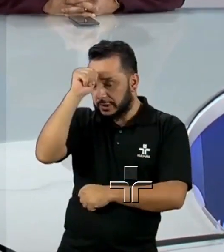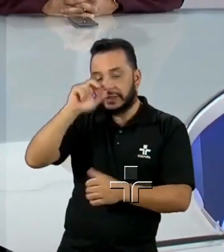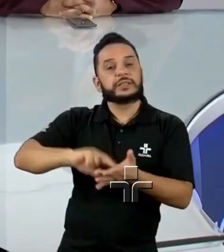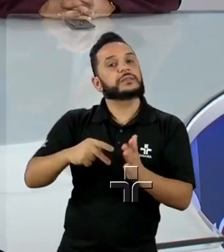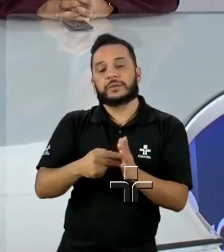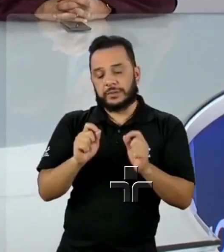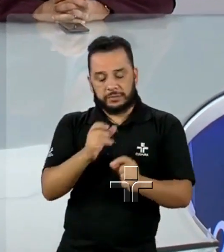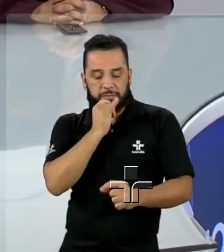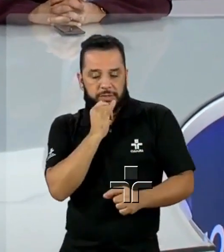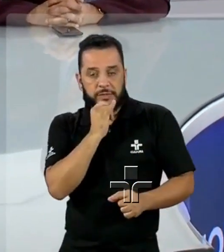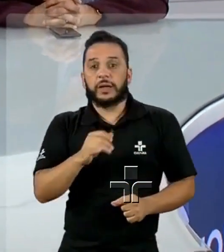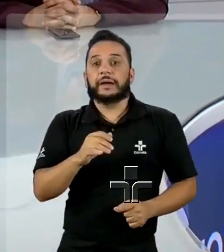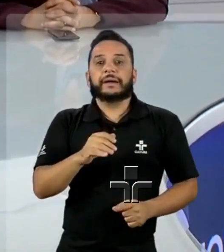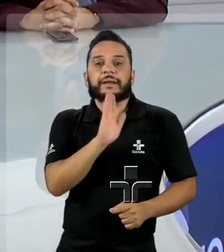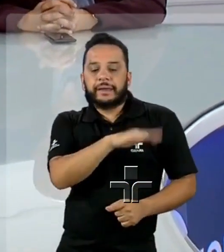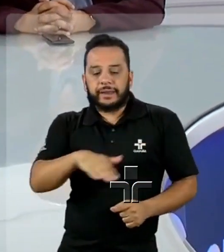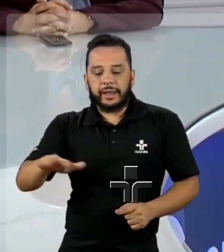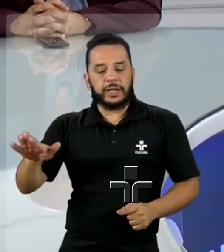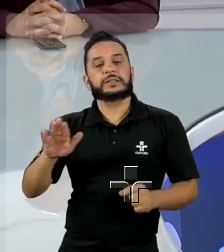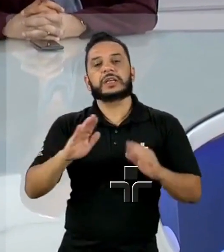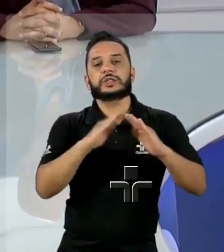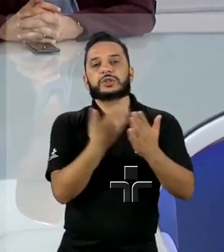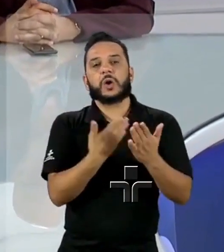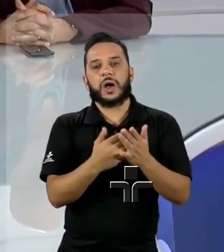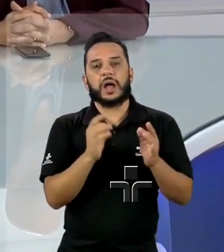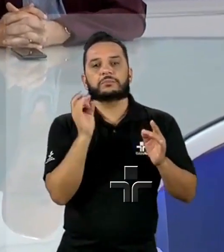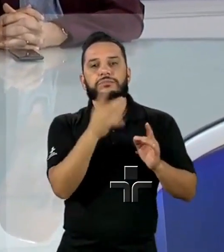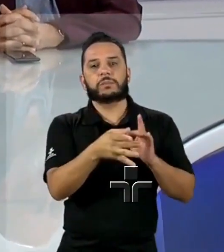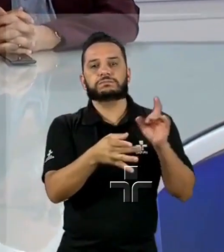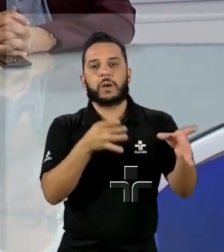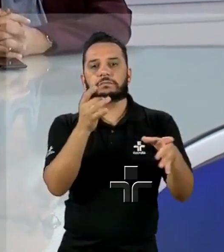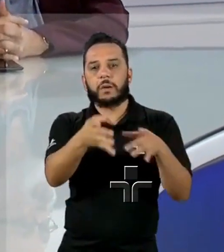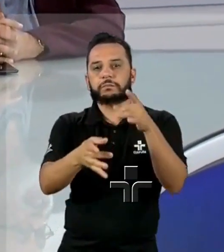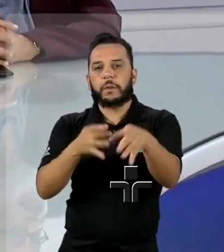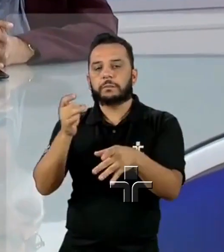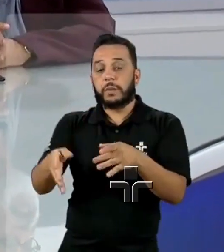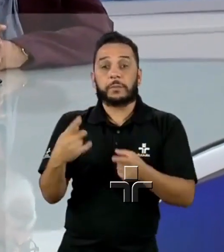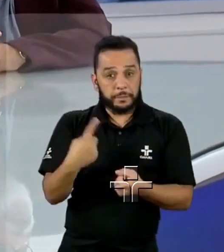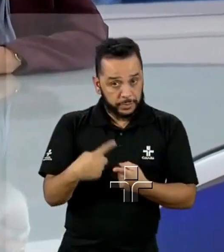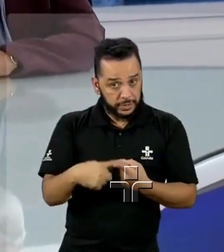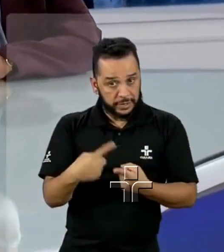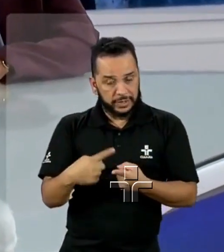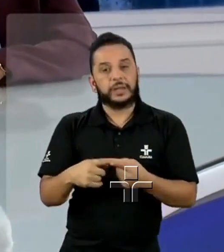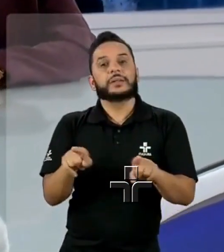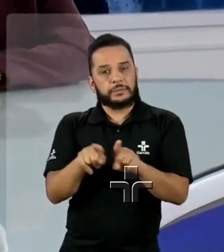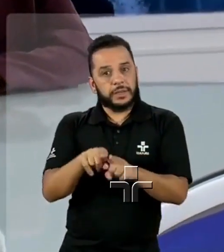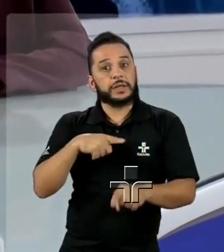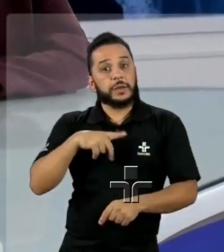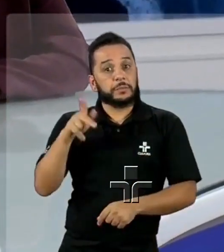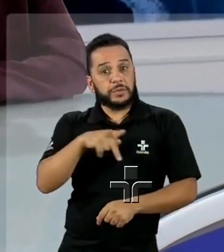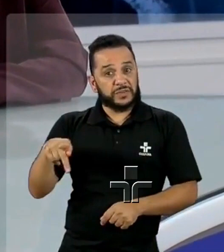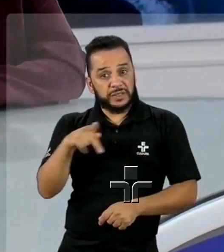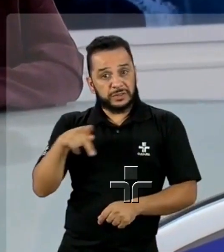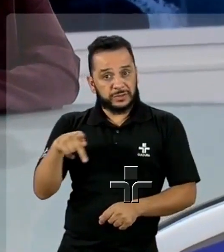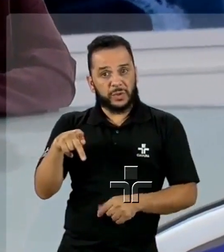escolar e foi identificado que a evasão escolar era fruto do fato que os professores não iam dar aula.